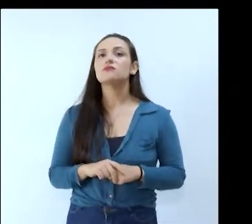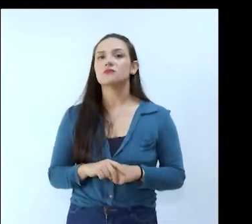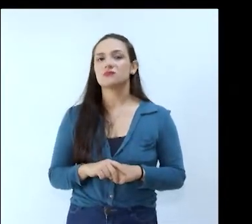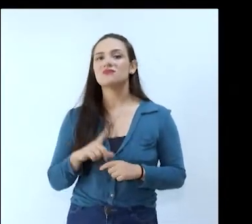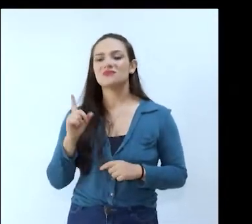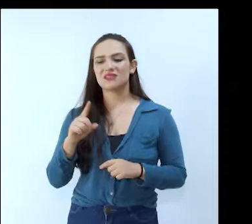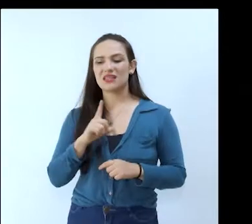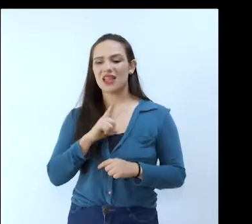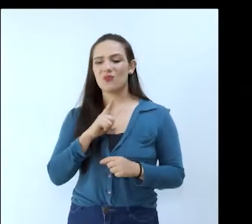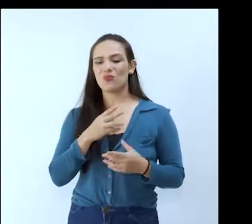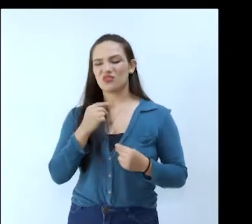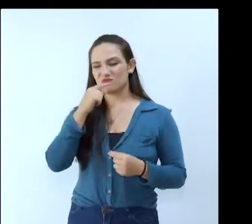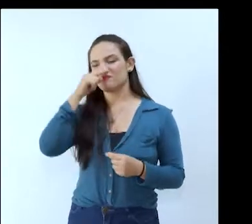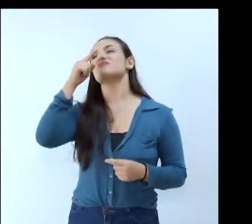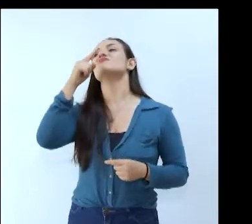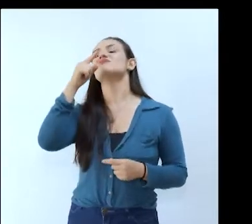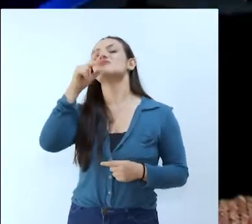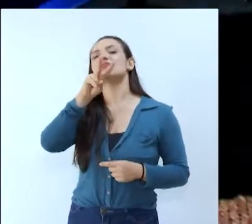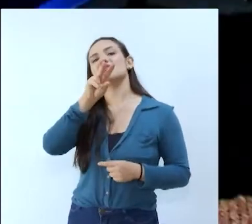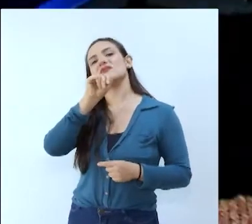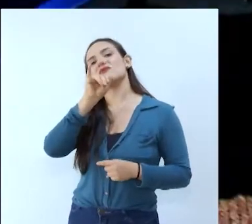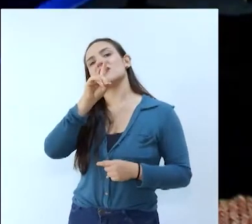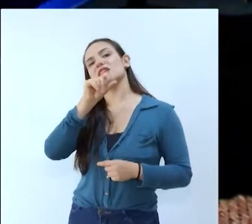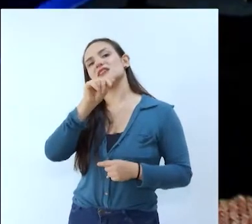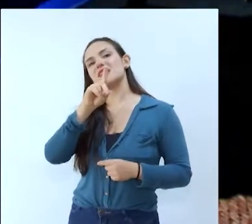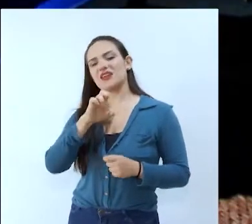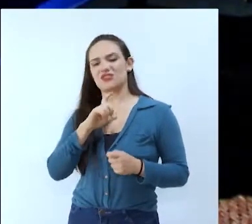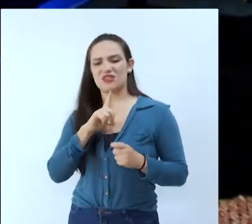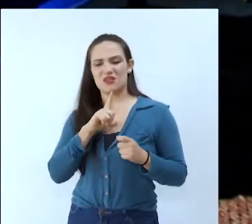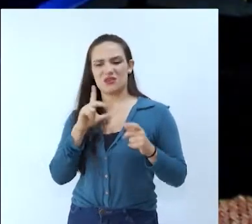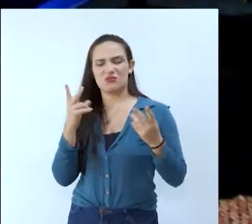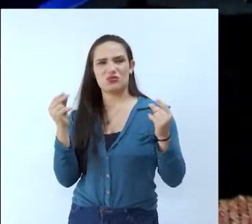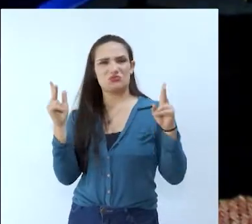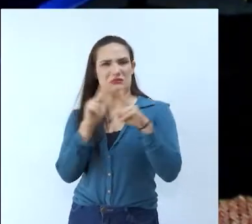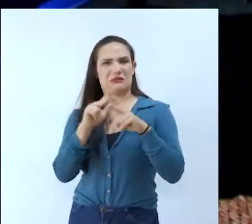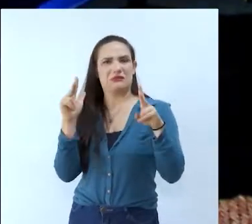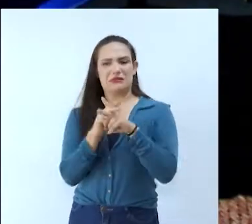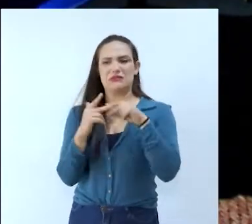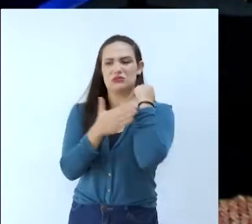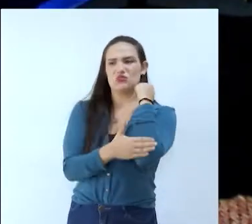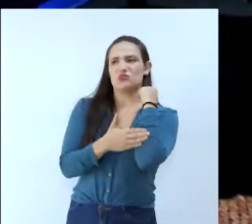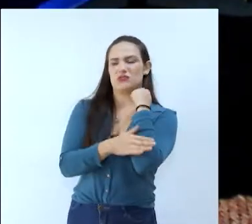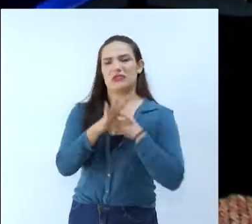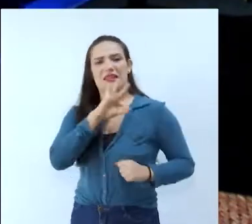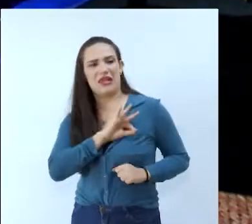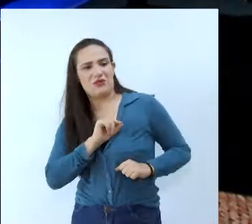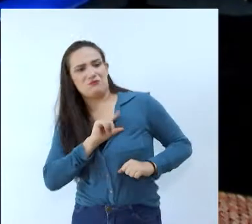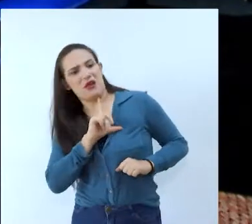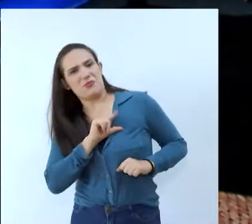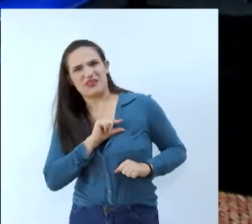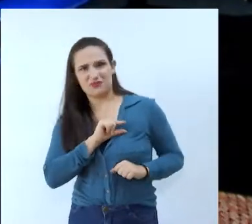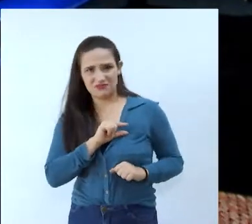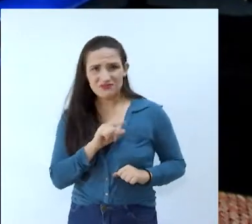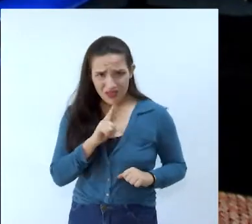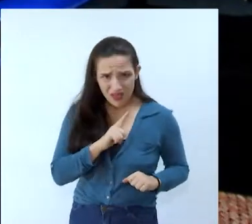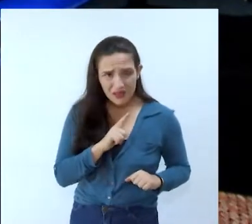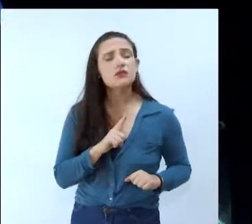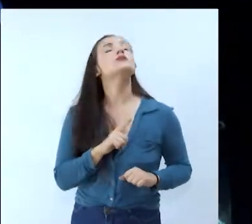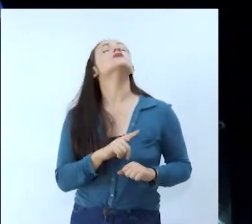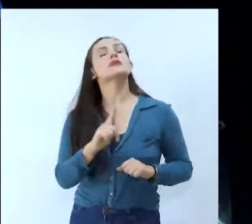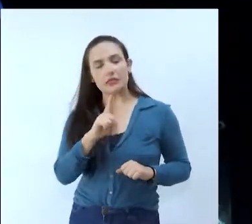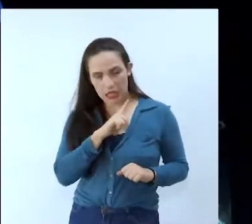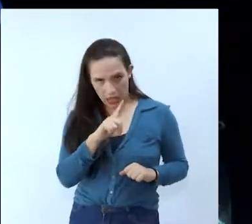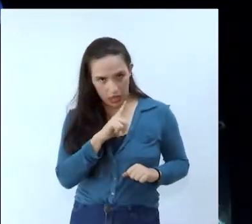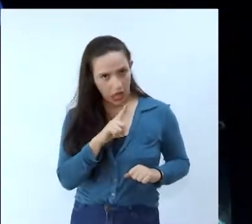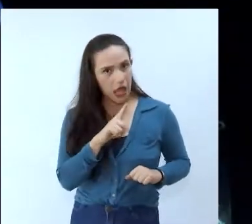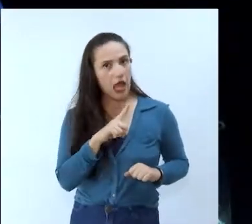há ciúmes. Quem ganha mais, quem ganha menos. Rola muito isso nos bastidores mesmo? Rola bastante. A pessoa fica sabendo. Porque a gente sabe que de vez em quando o time